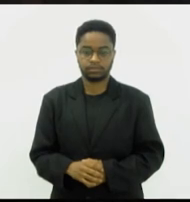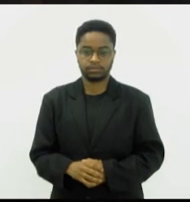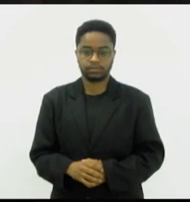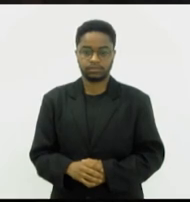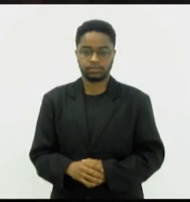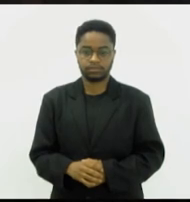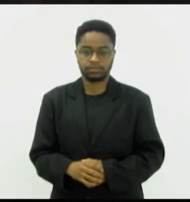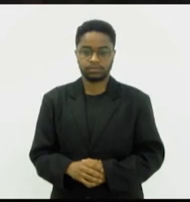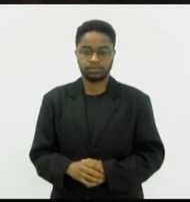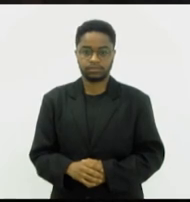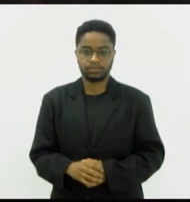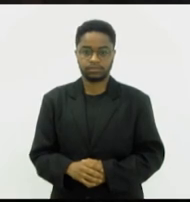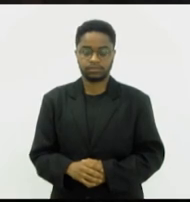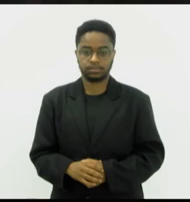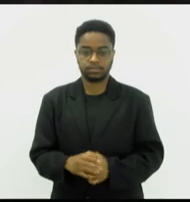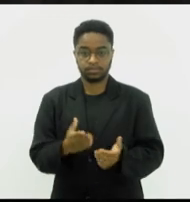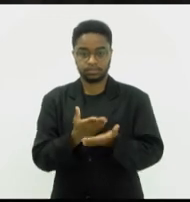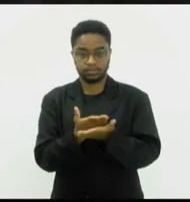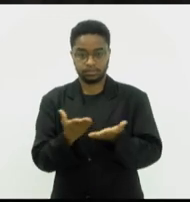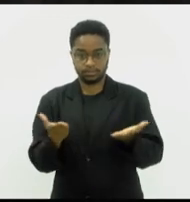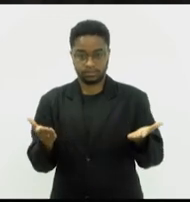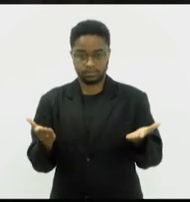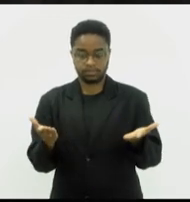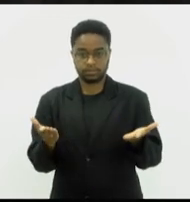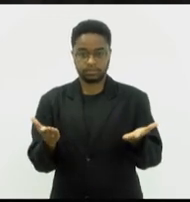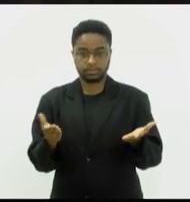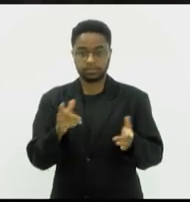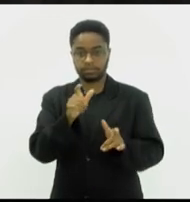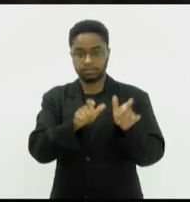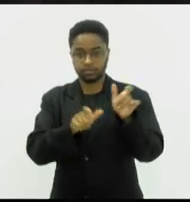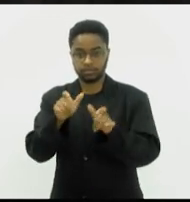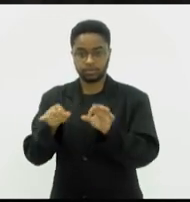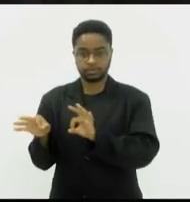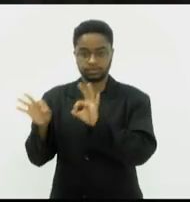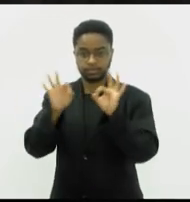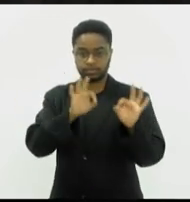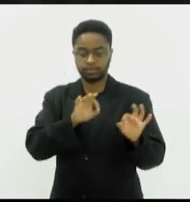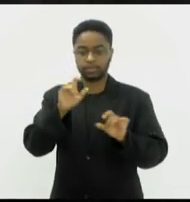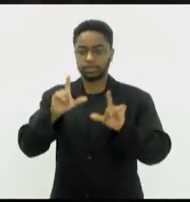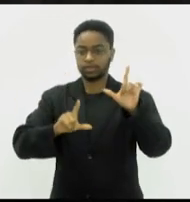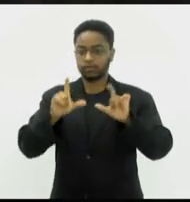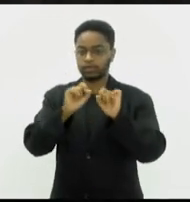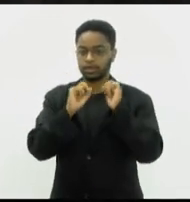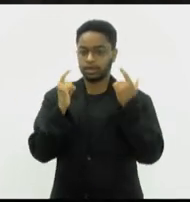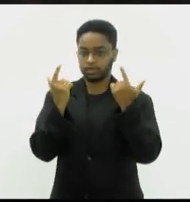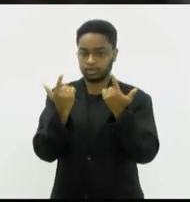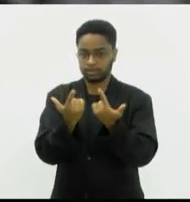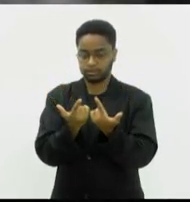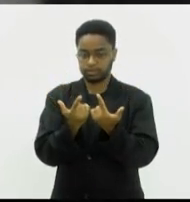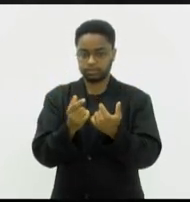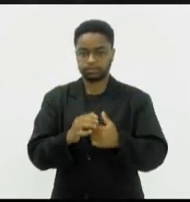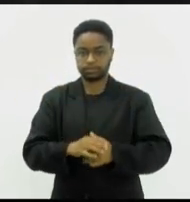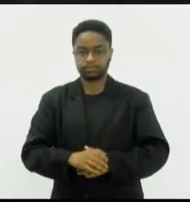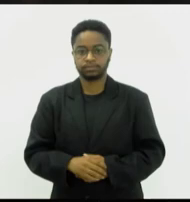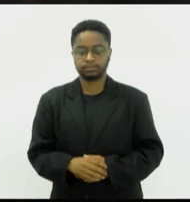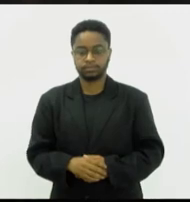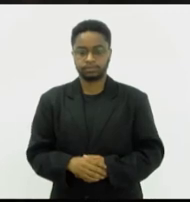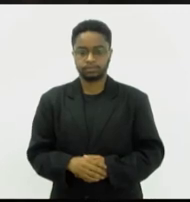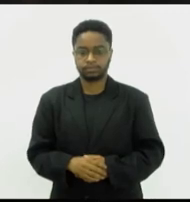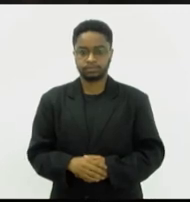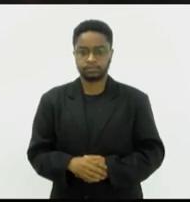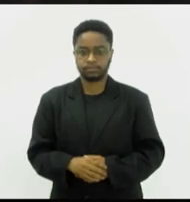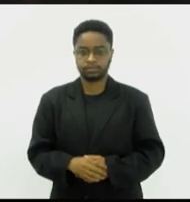senhoras e senhores telespectadores da TV Alerja, senhor